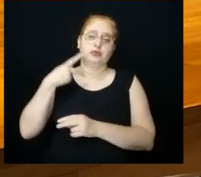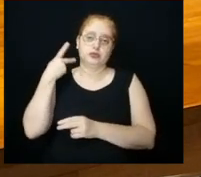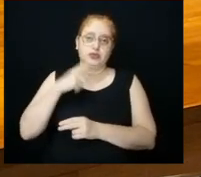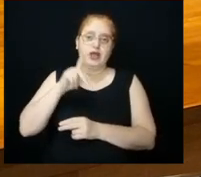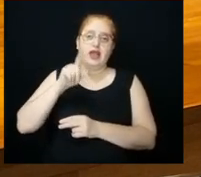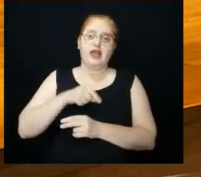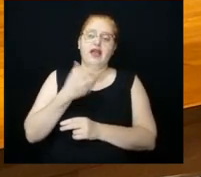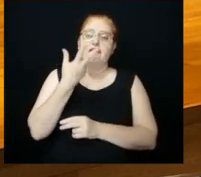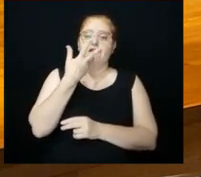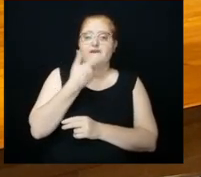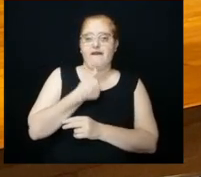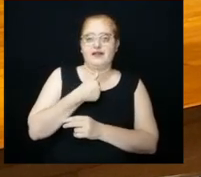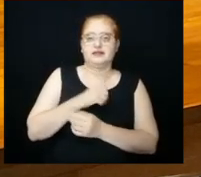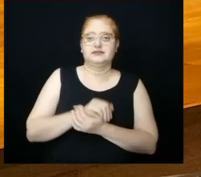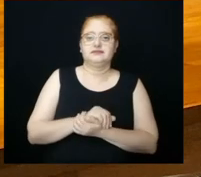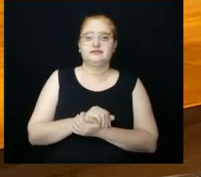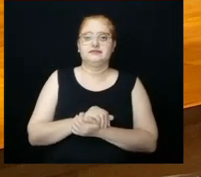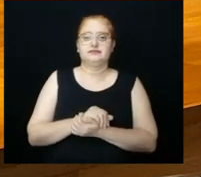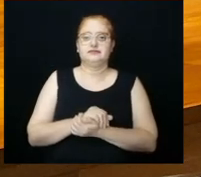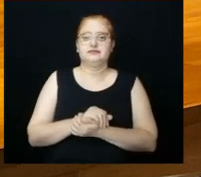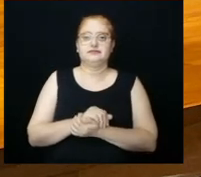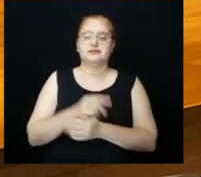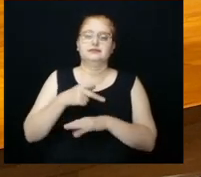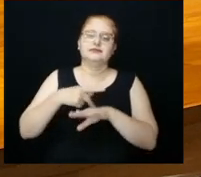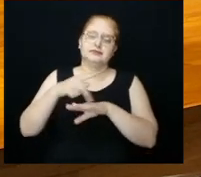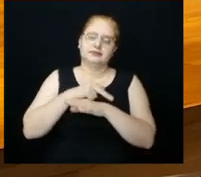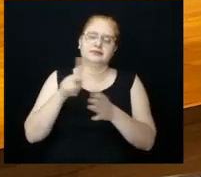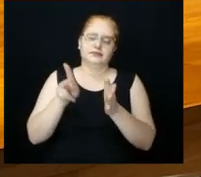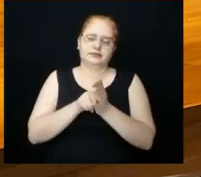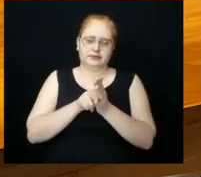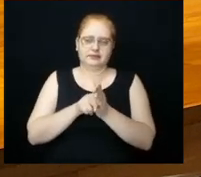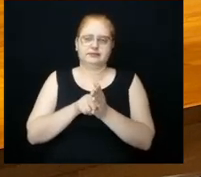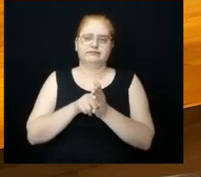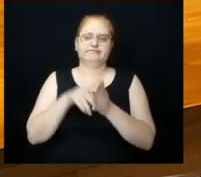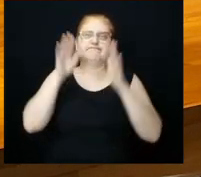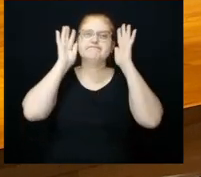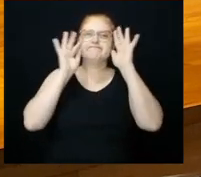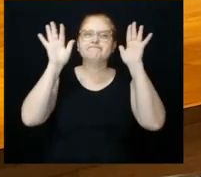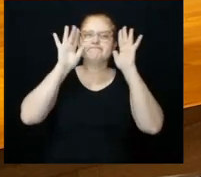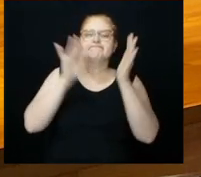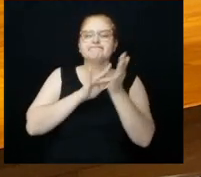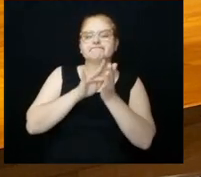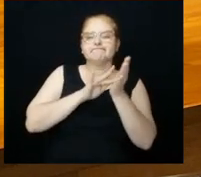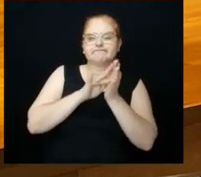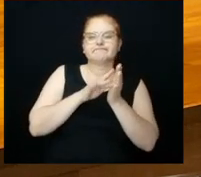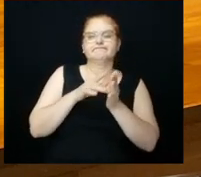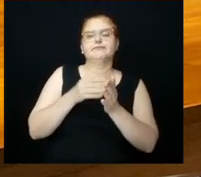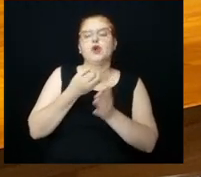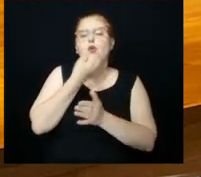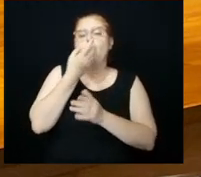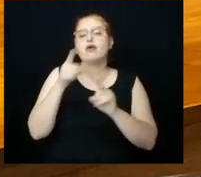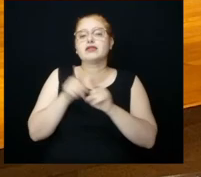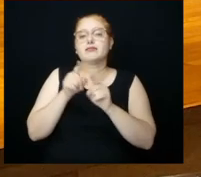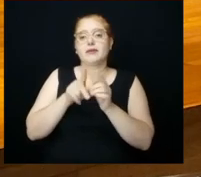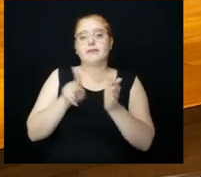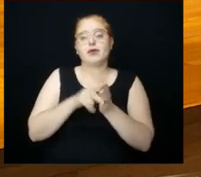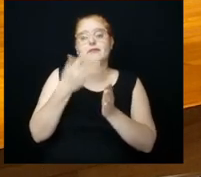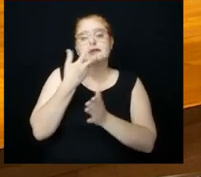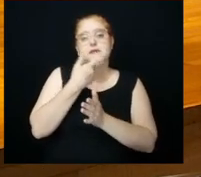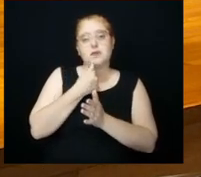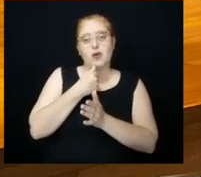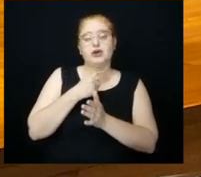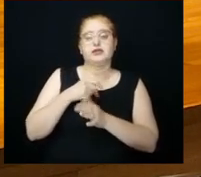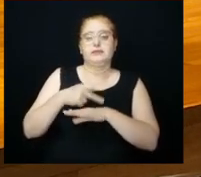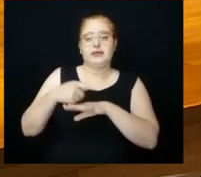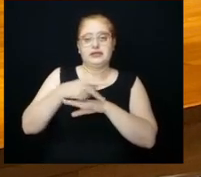livro sobre a infância, já em Angola, é uma ficção, mas ele conta muitos fatos também da sua infância em Angola, porém a infância